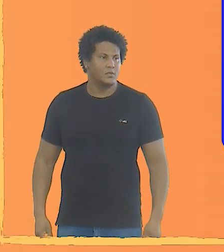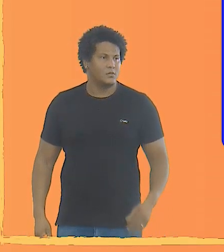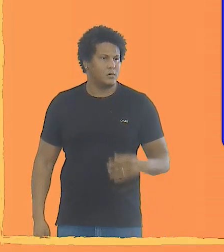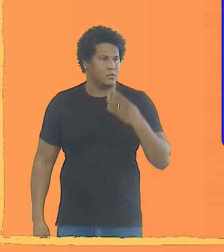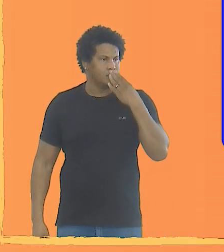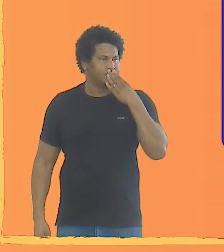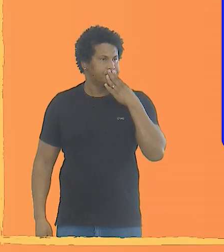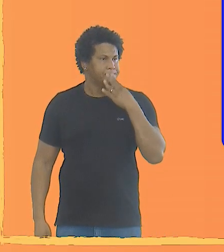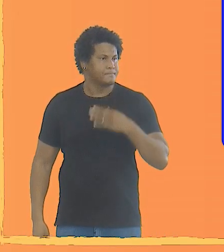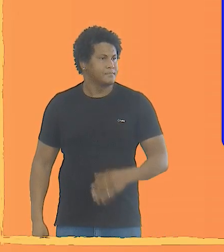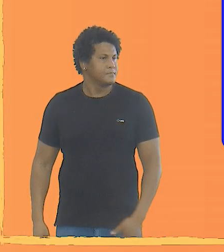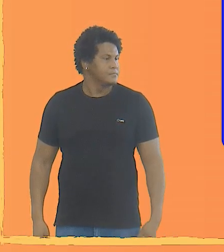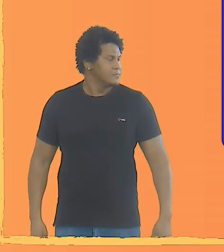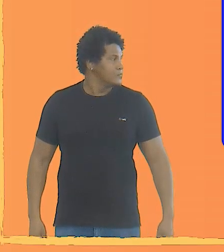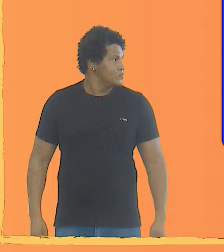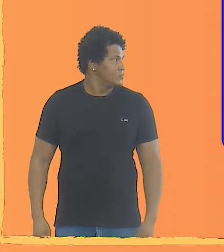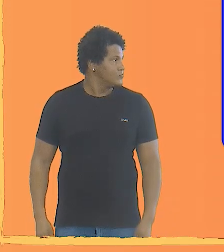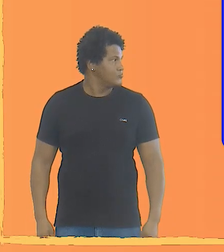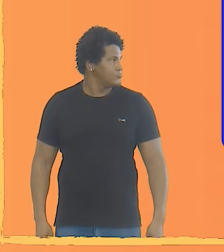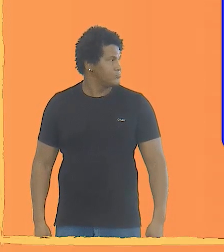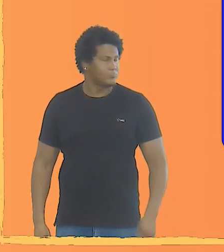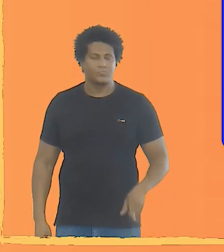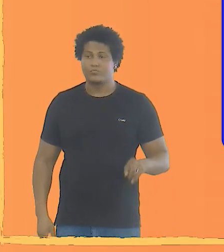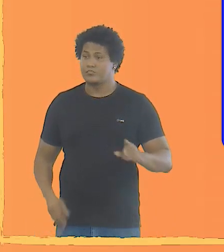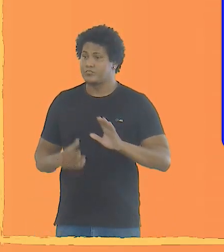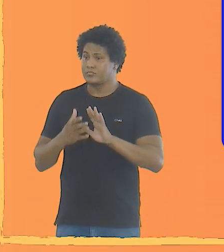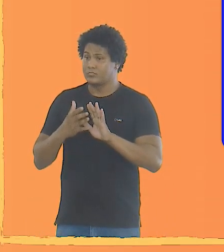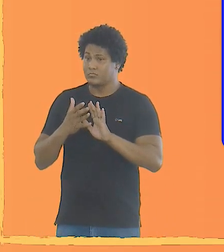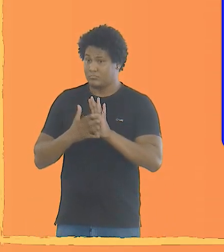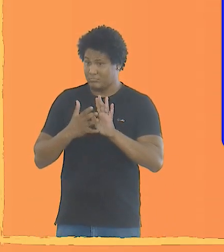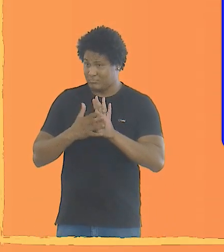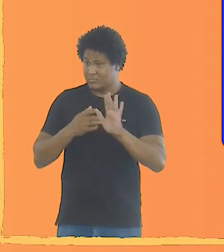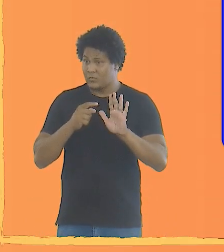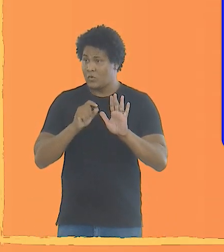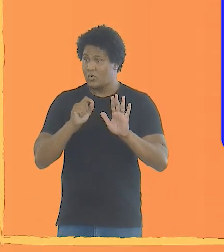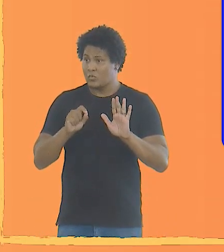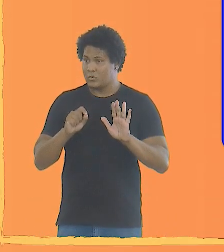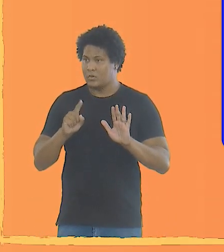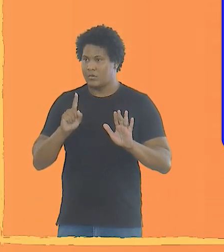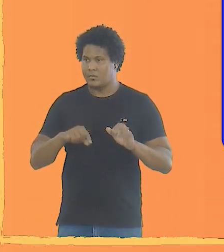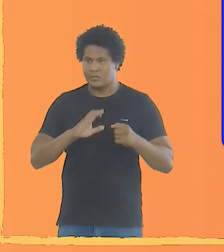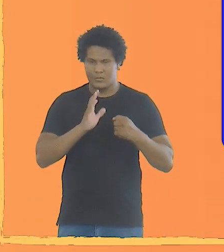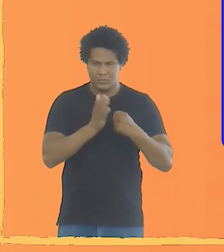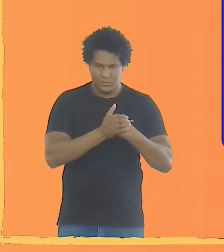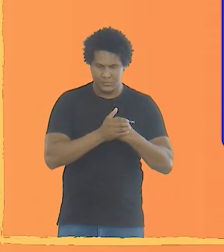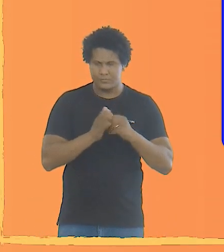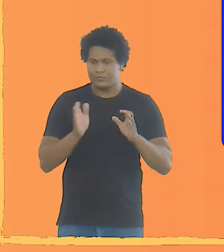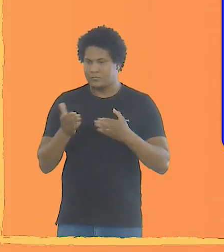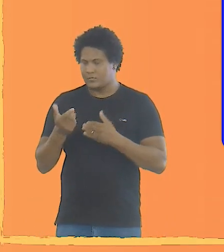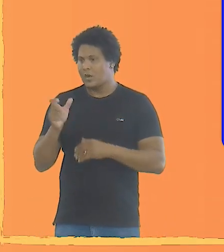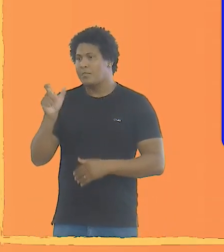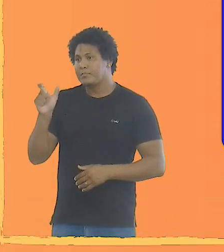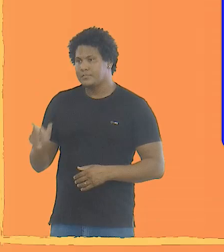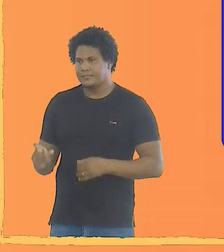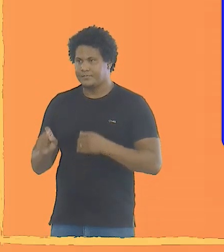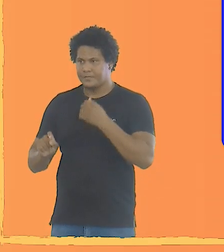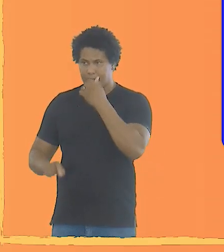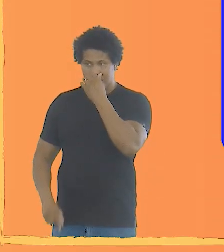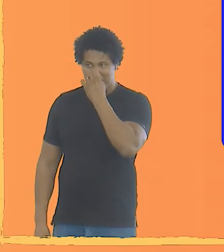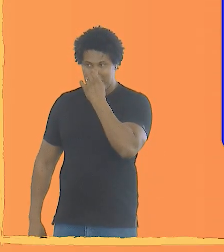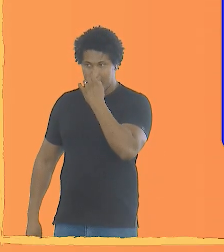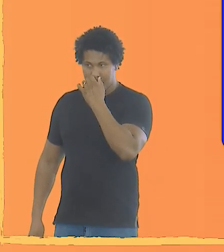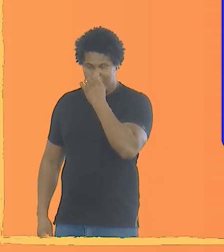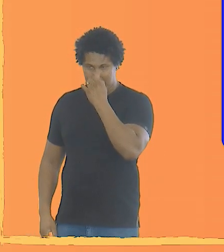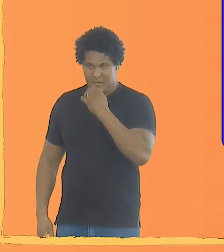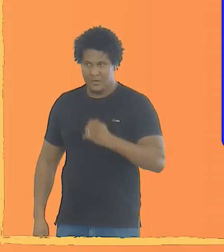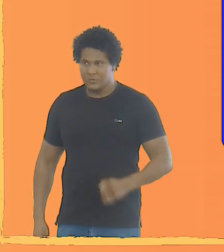De um objeto, de um personagem e um cômodo. Eu preciso escolher um objeto, um personagem e um